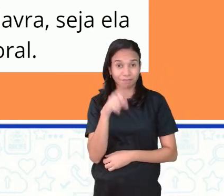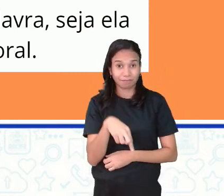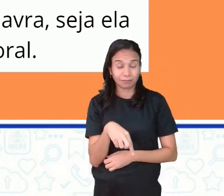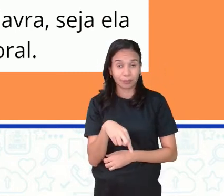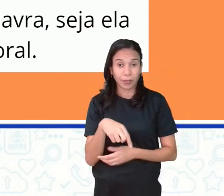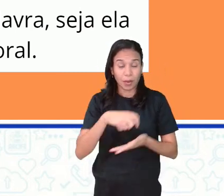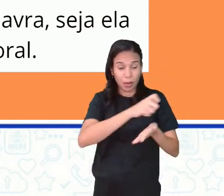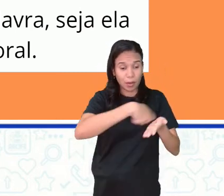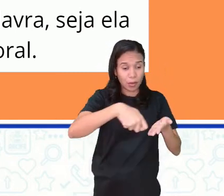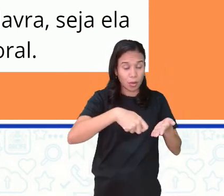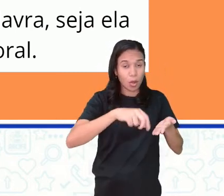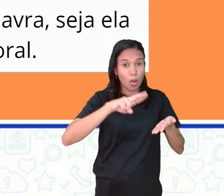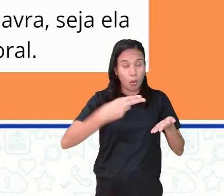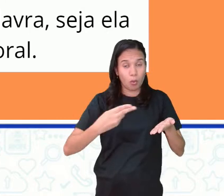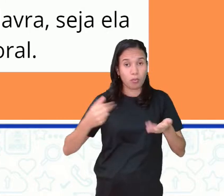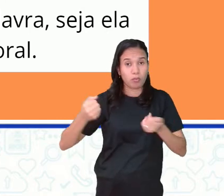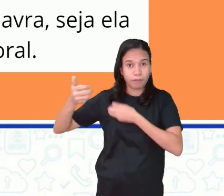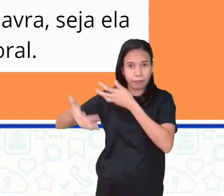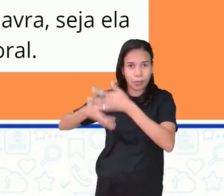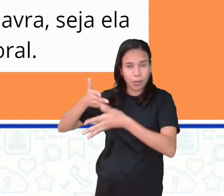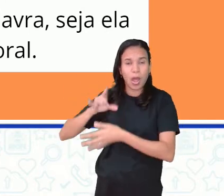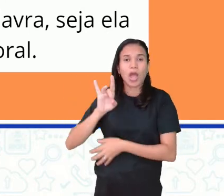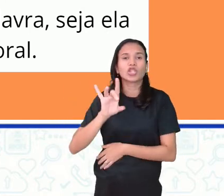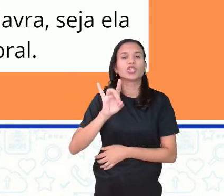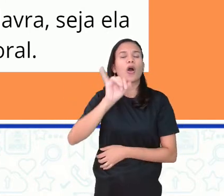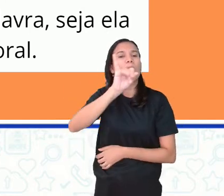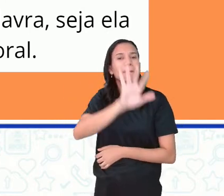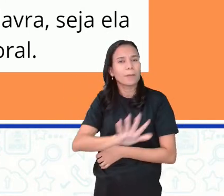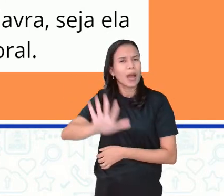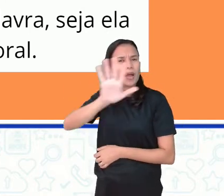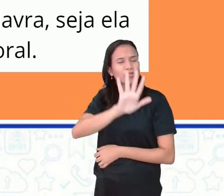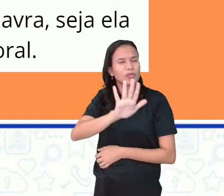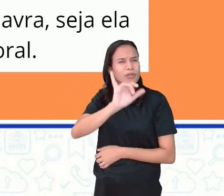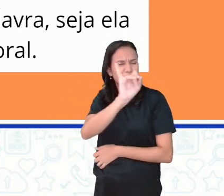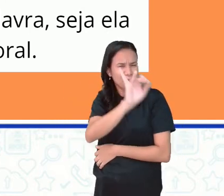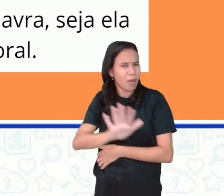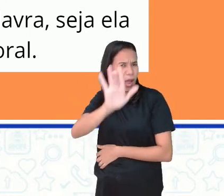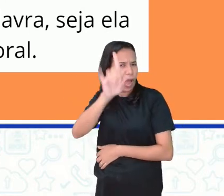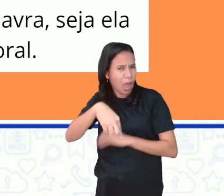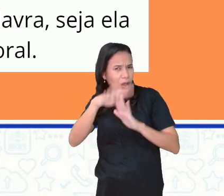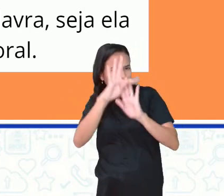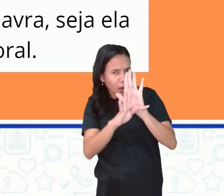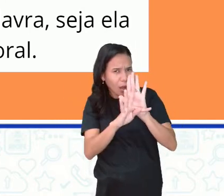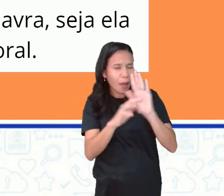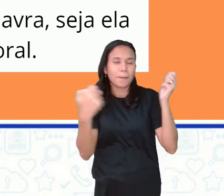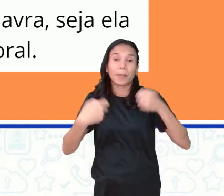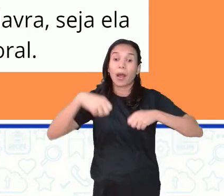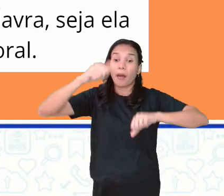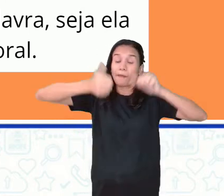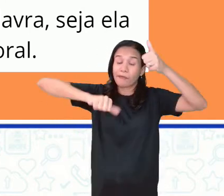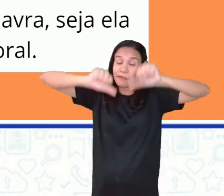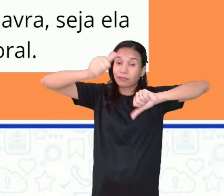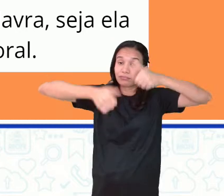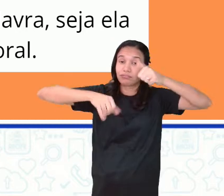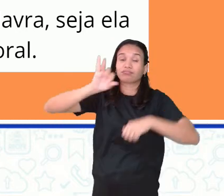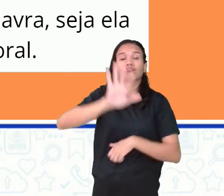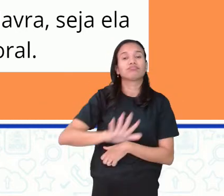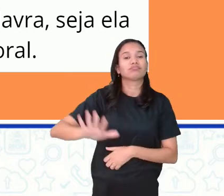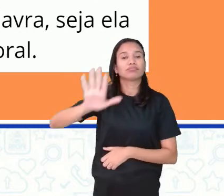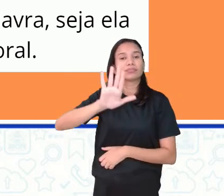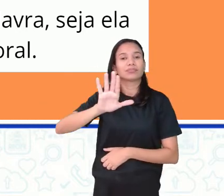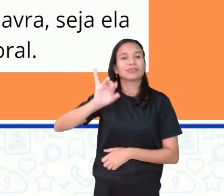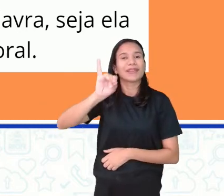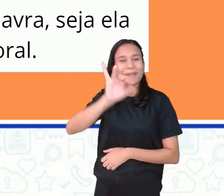ela escrita ou oral, é só a imagem. E aí nós temos que analisar a imagem. E uma